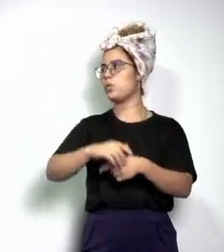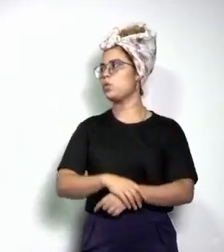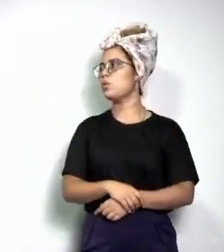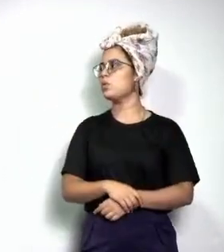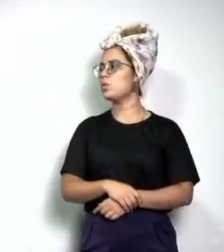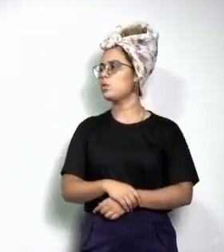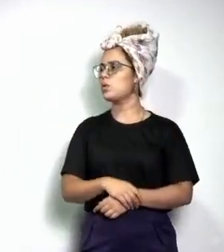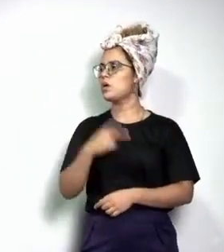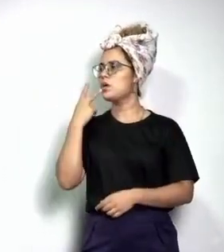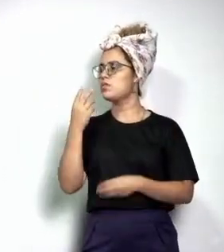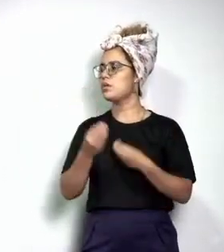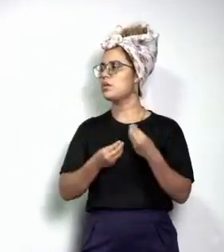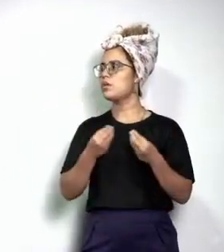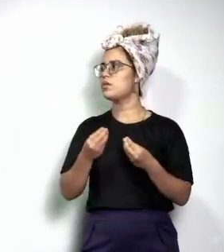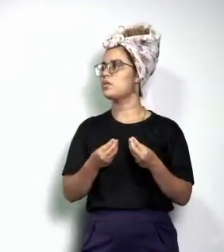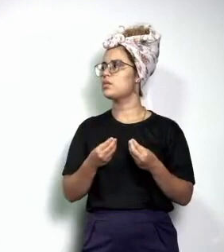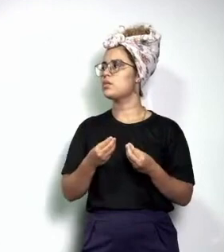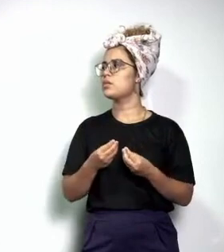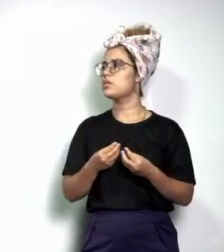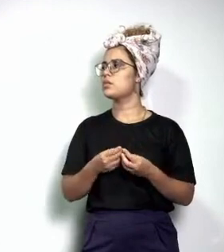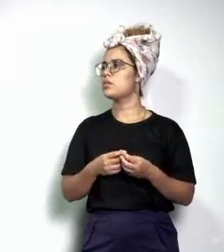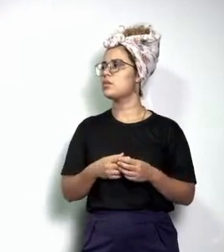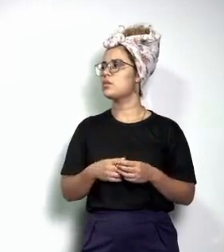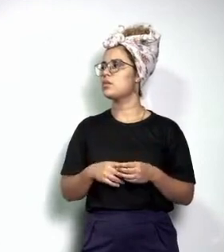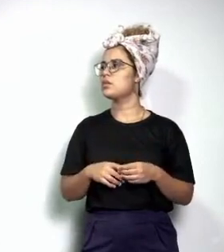Como é que chama isso? Primeira, segunda?